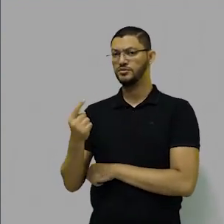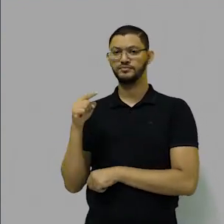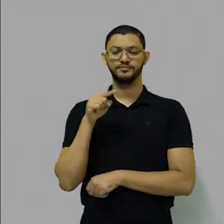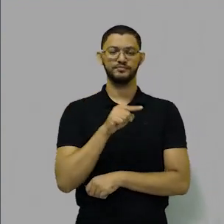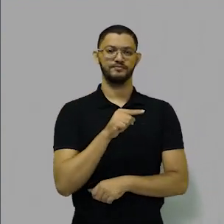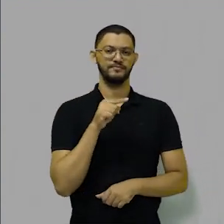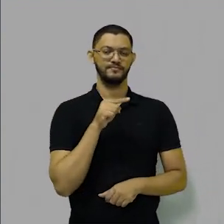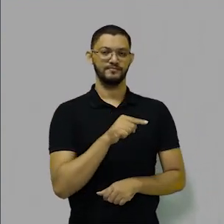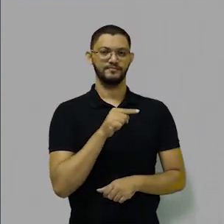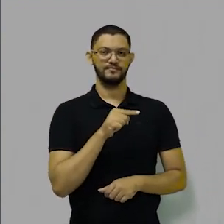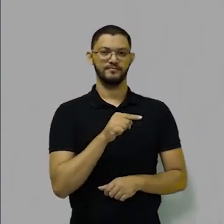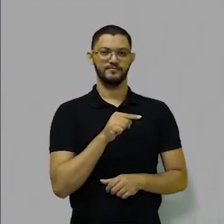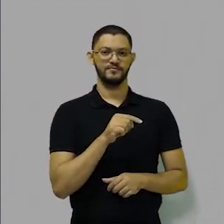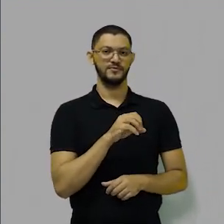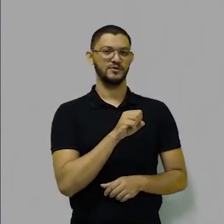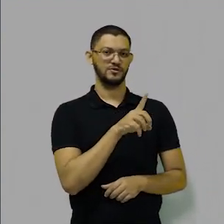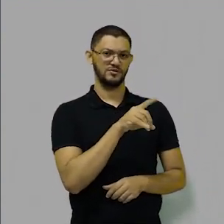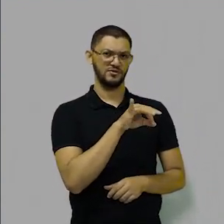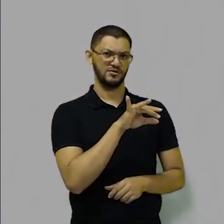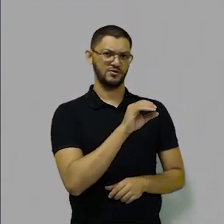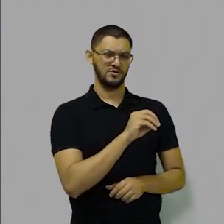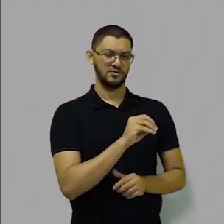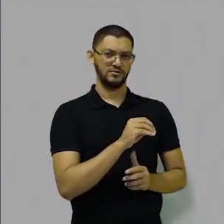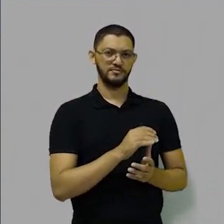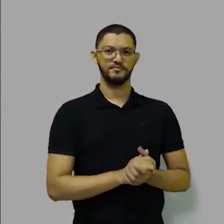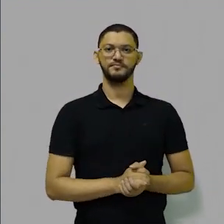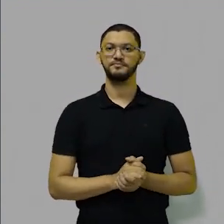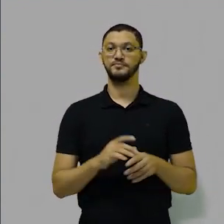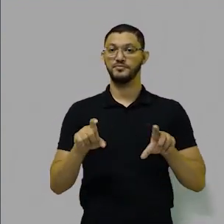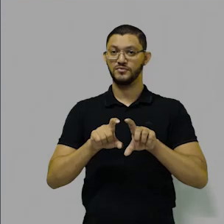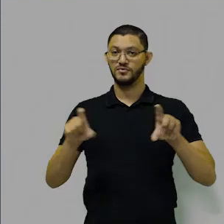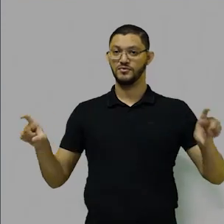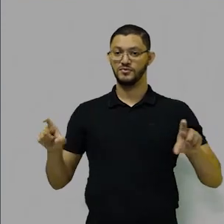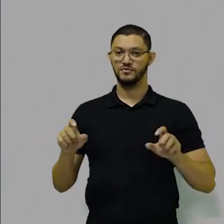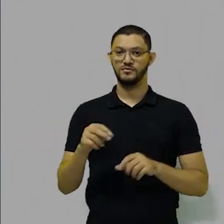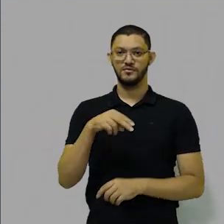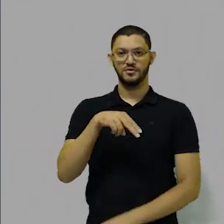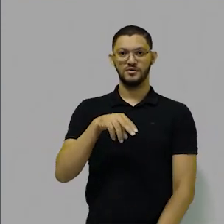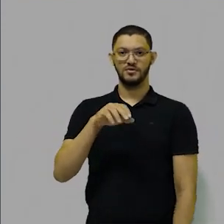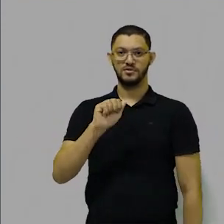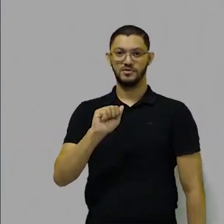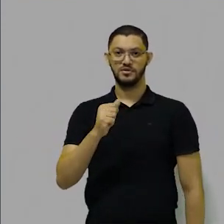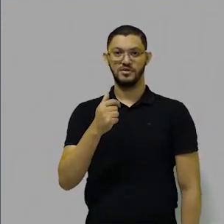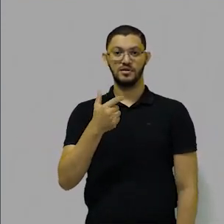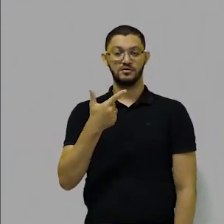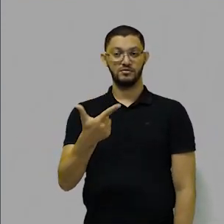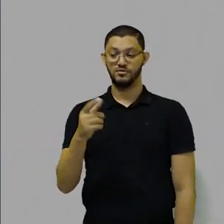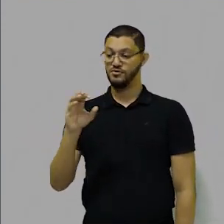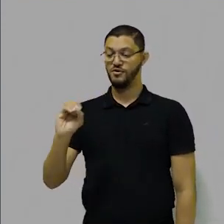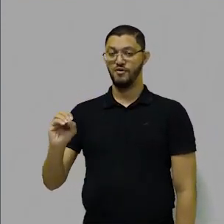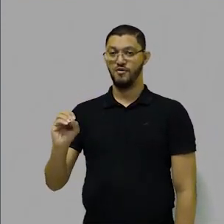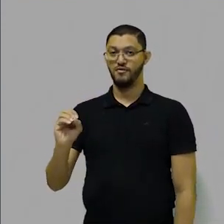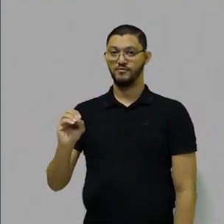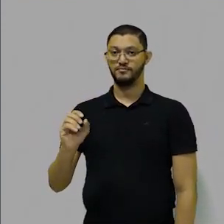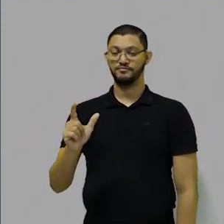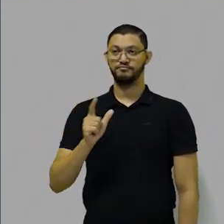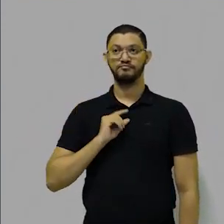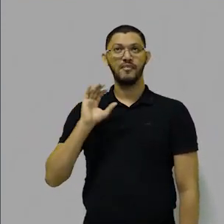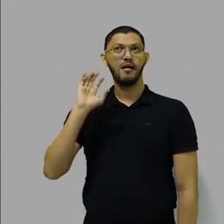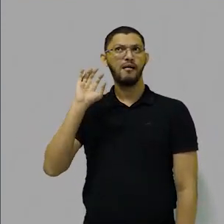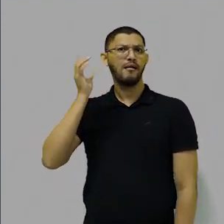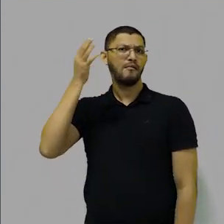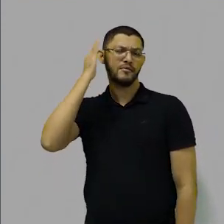o índice do sódio. Então, vamos chegar à fórmula Na2O. Tem uma